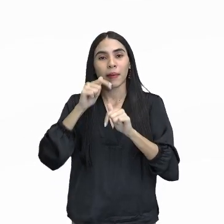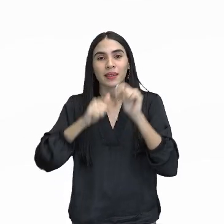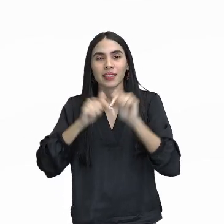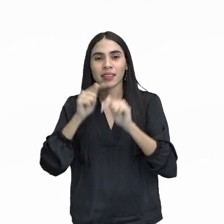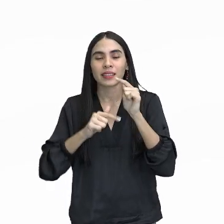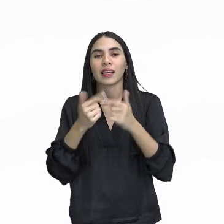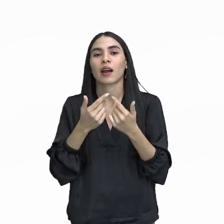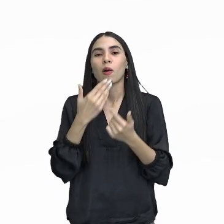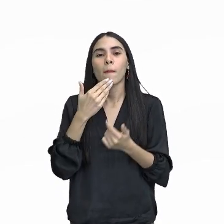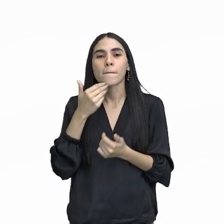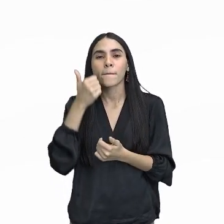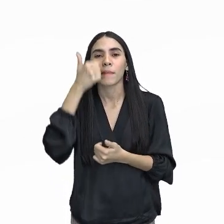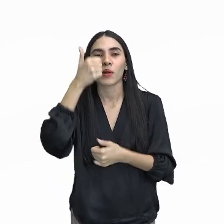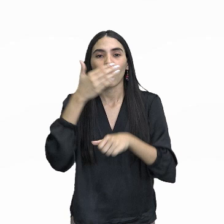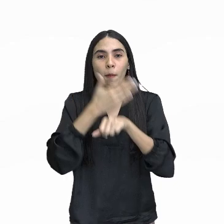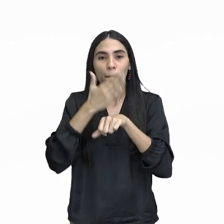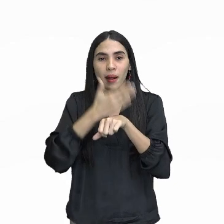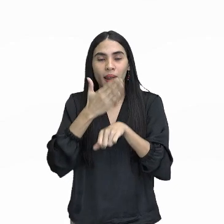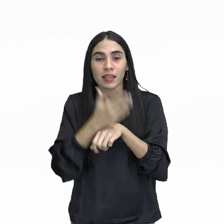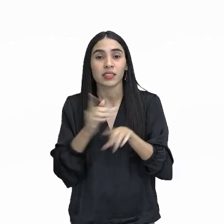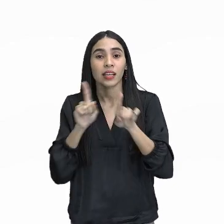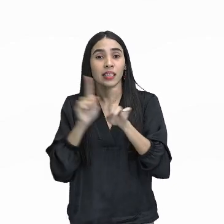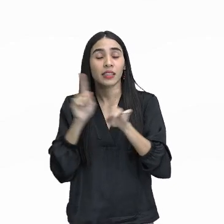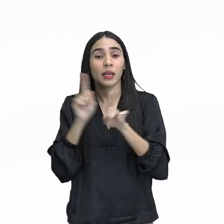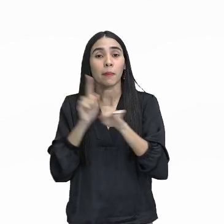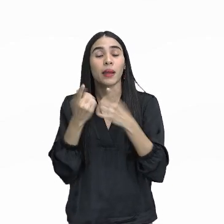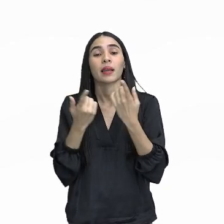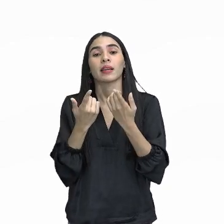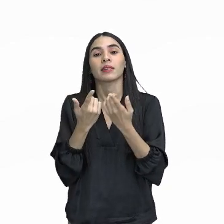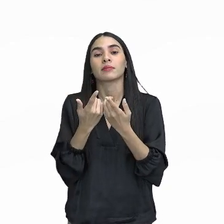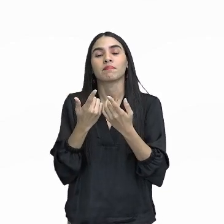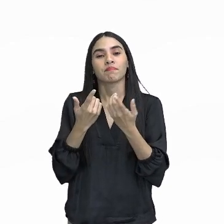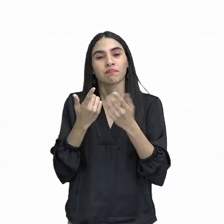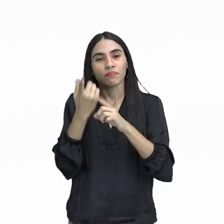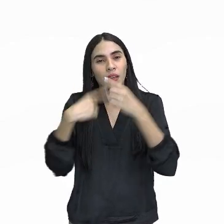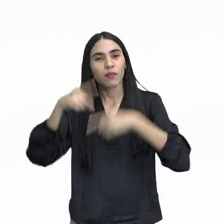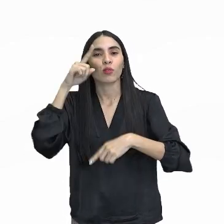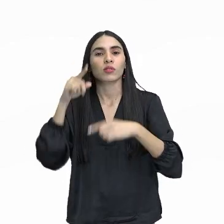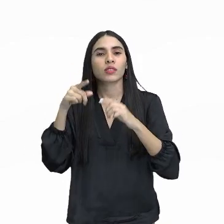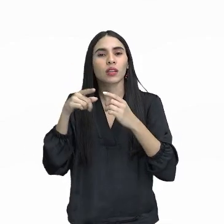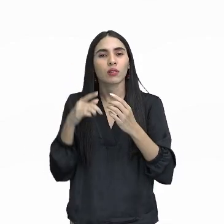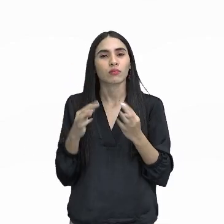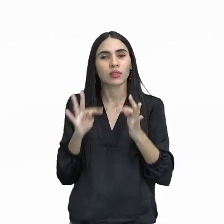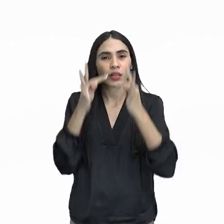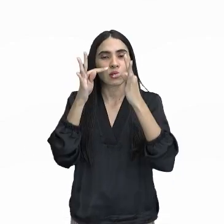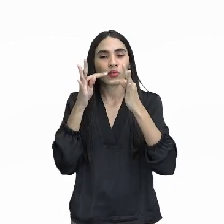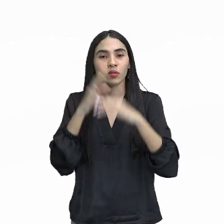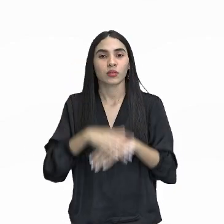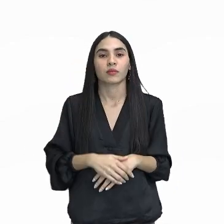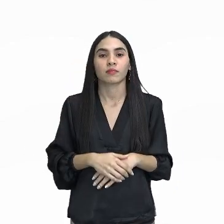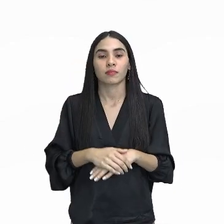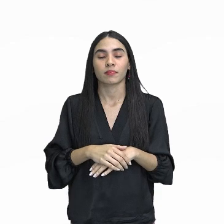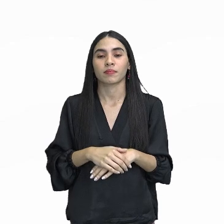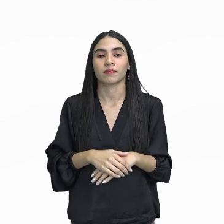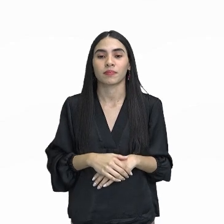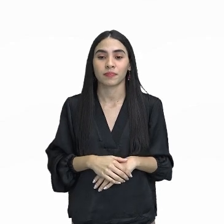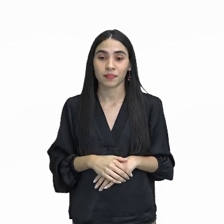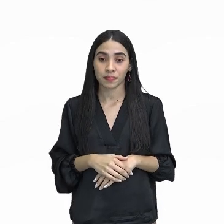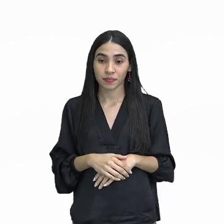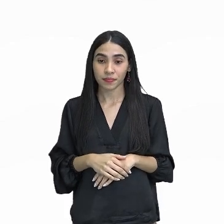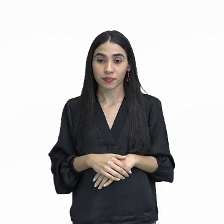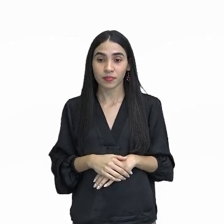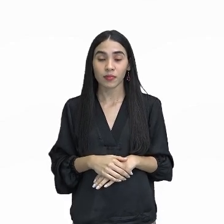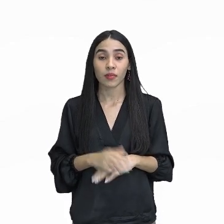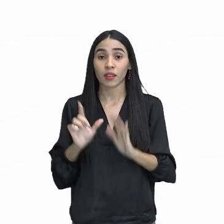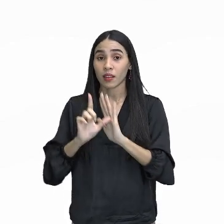para uma melhor prática e elaboração artística, aprimoramentos e qualidade de comunicação. O